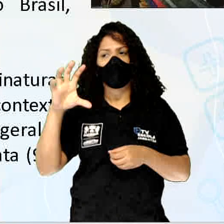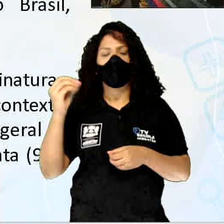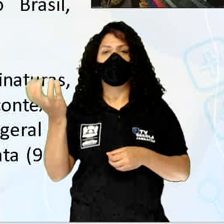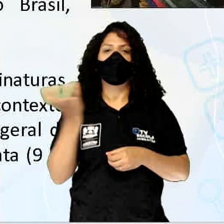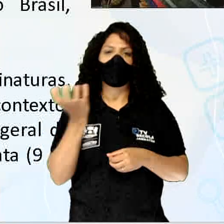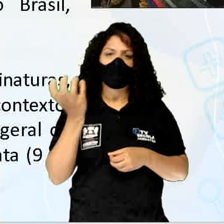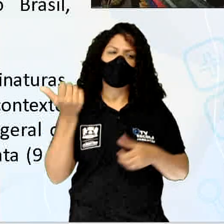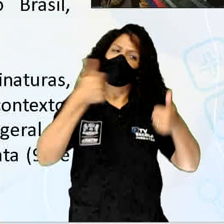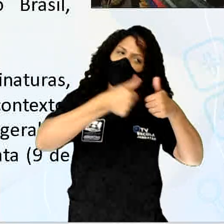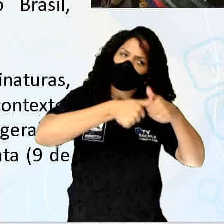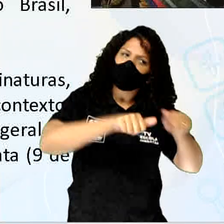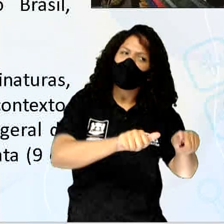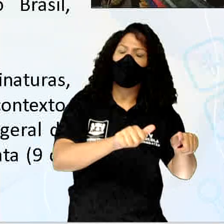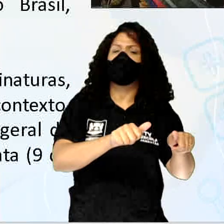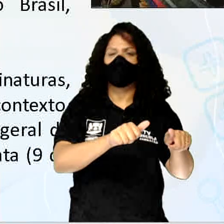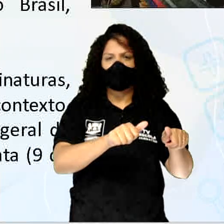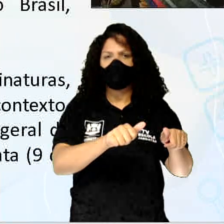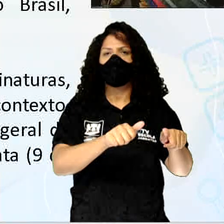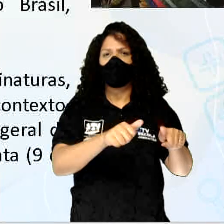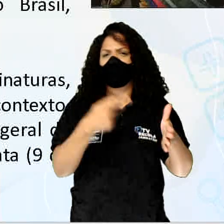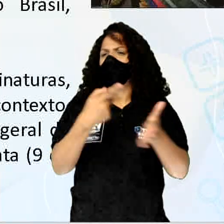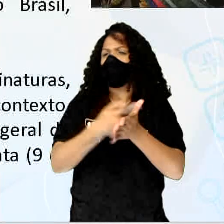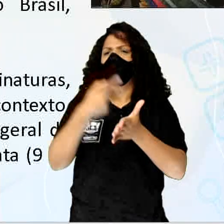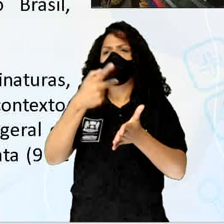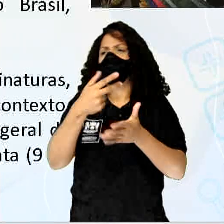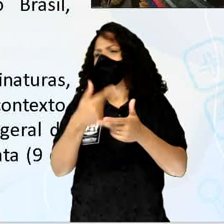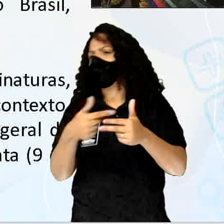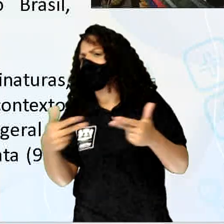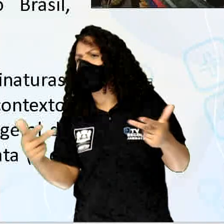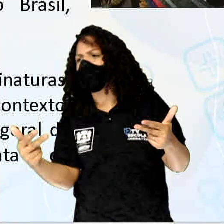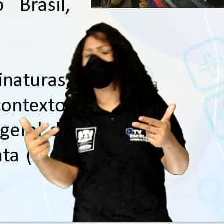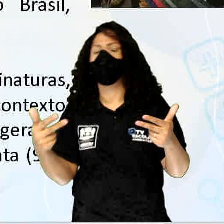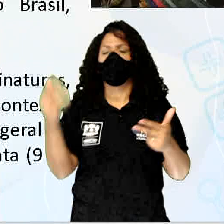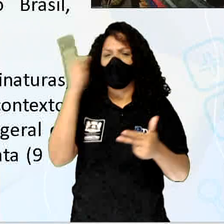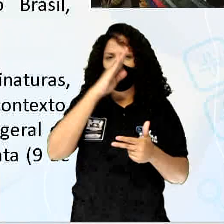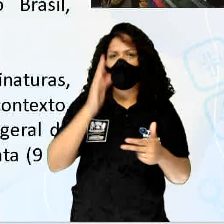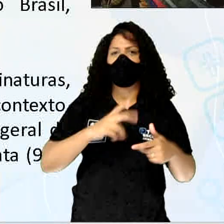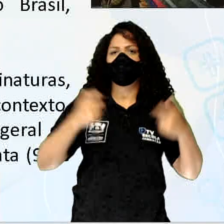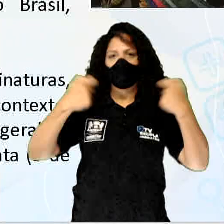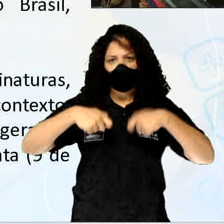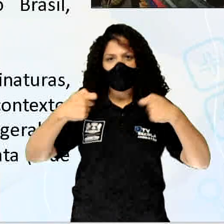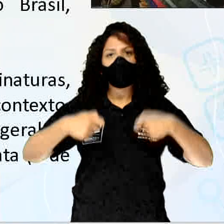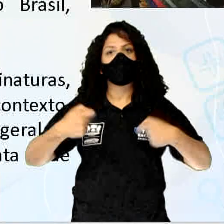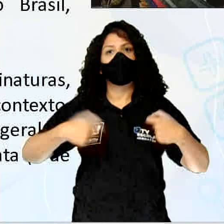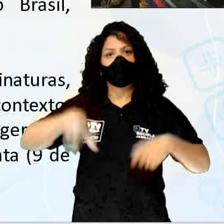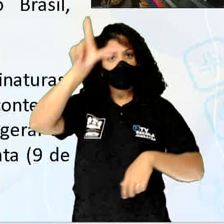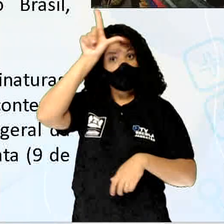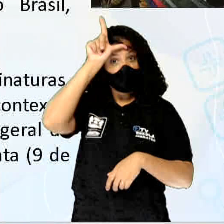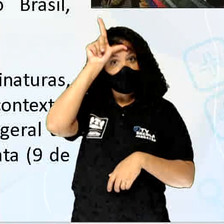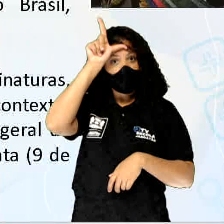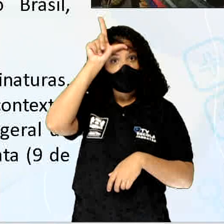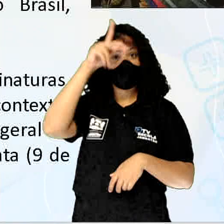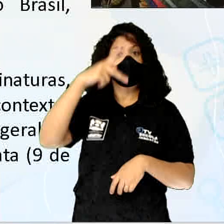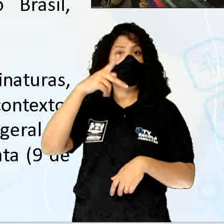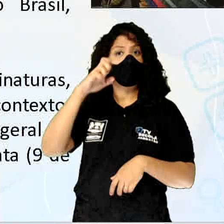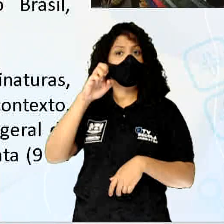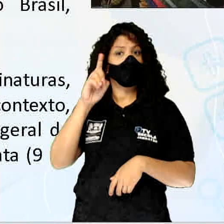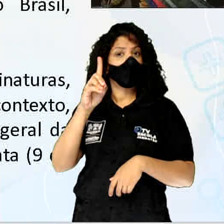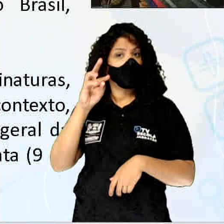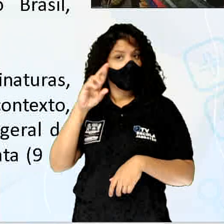que ficasse, porque se ocorresse alguma coisa, era melhor que o Brasil estivesse na mão dele, de Pedro,